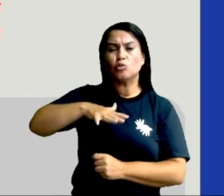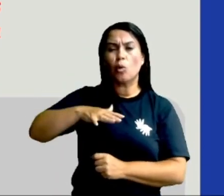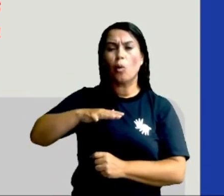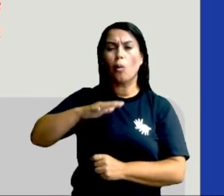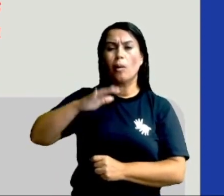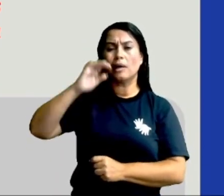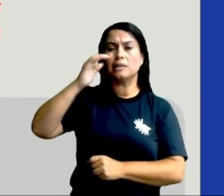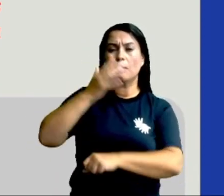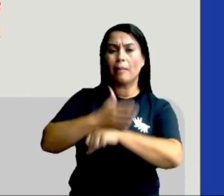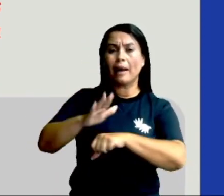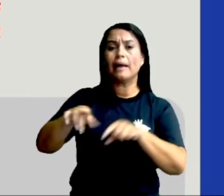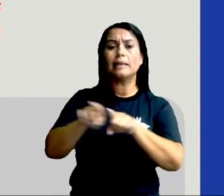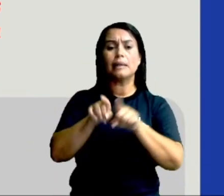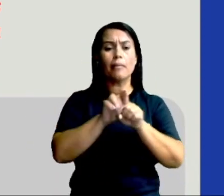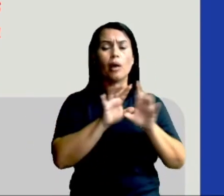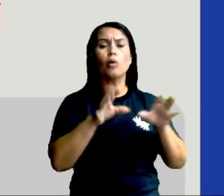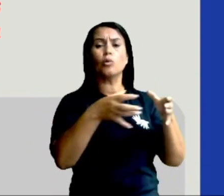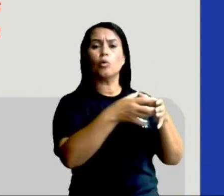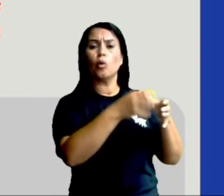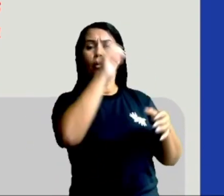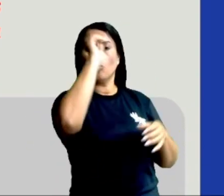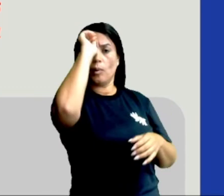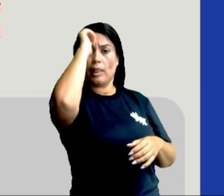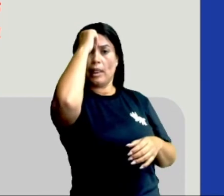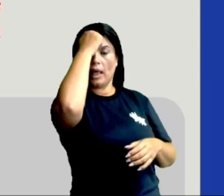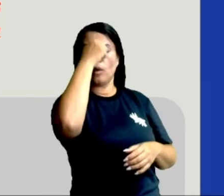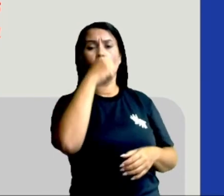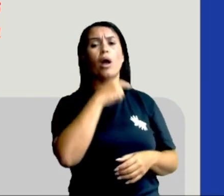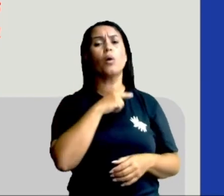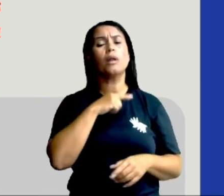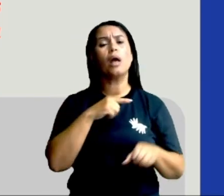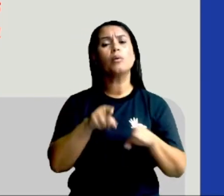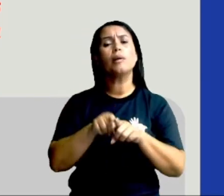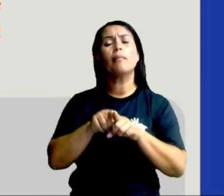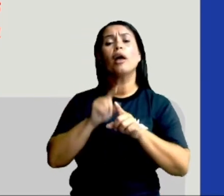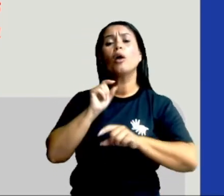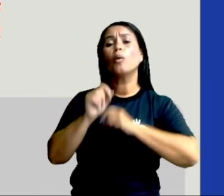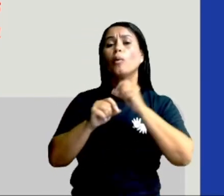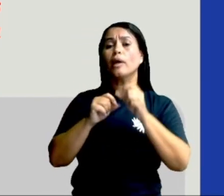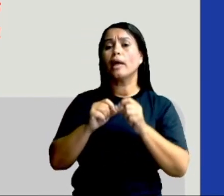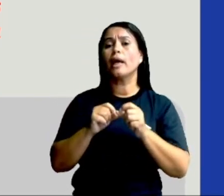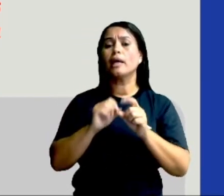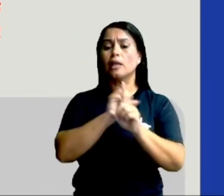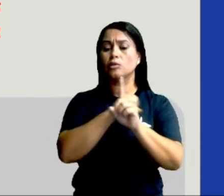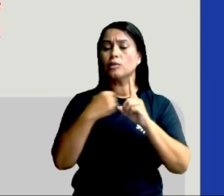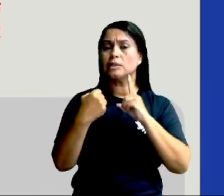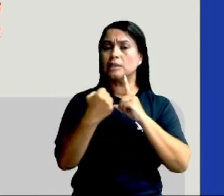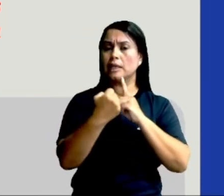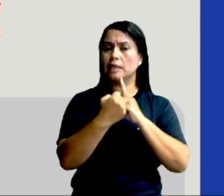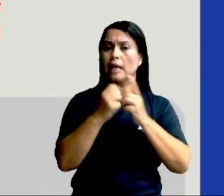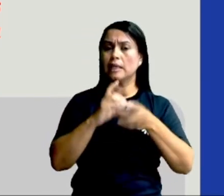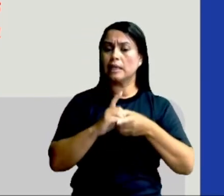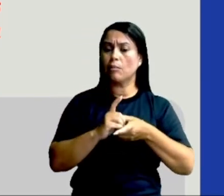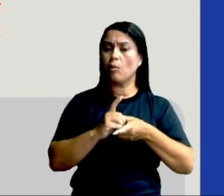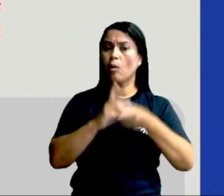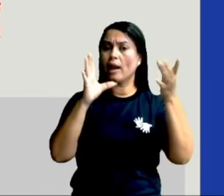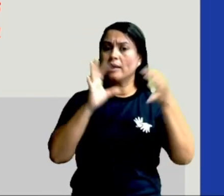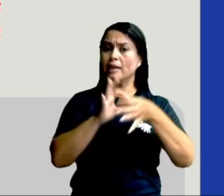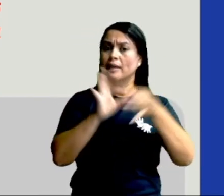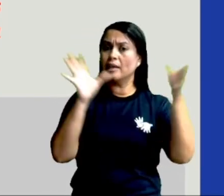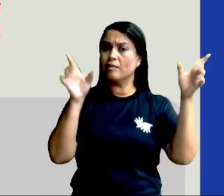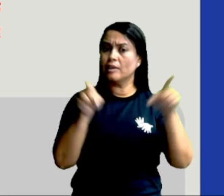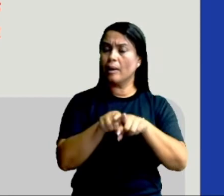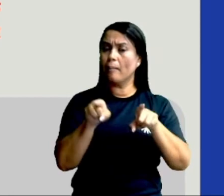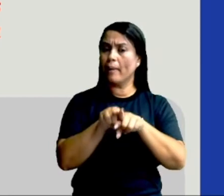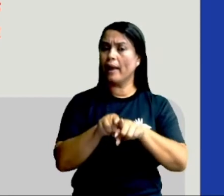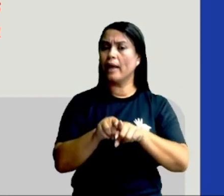lutei contra a dominação negra. Eu tenho prezado pelo ideal de uma sociedade democrática e livre,